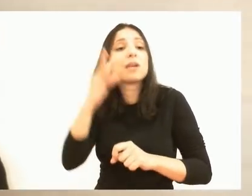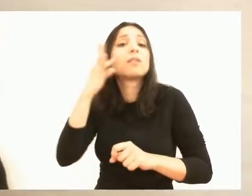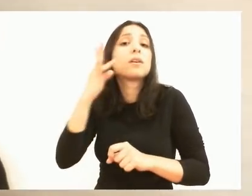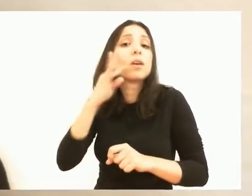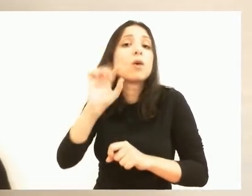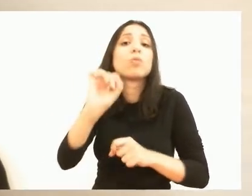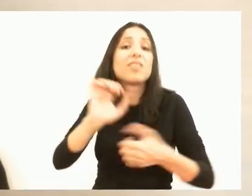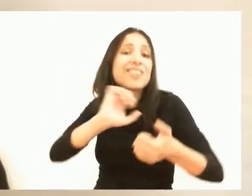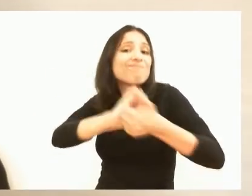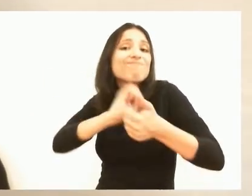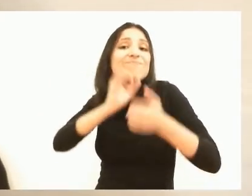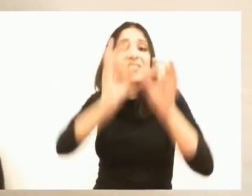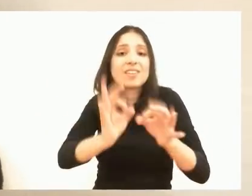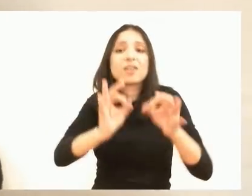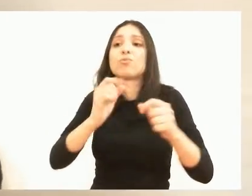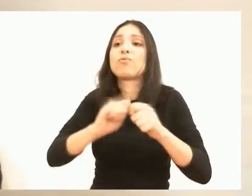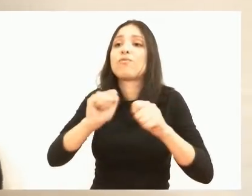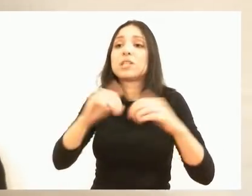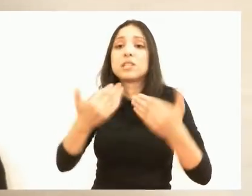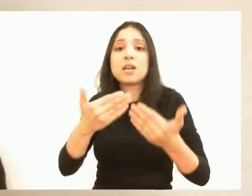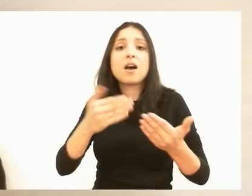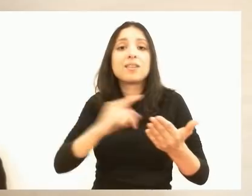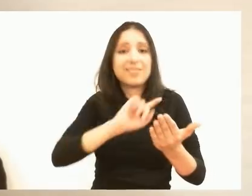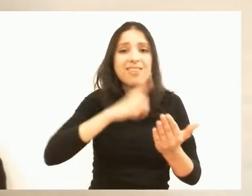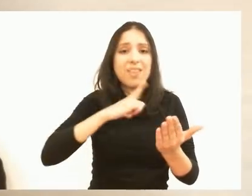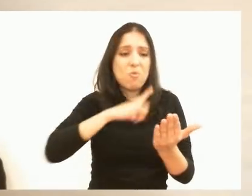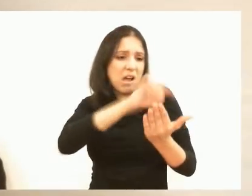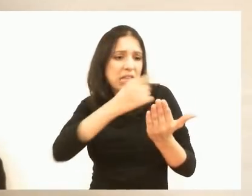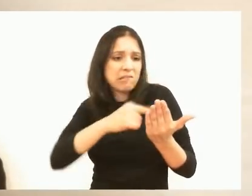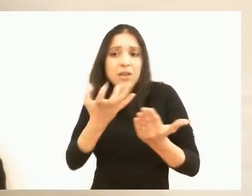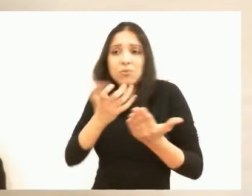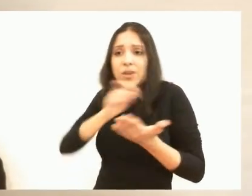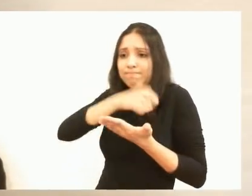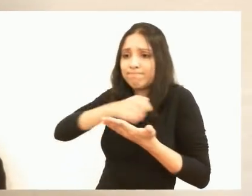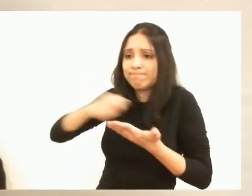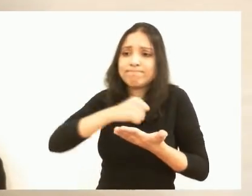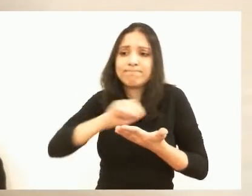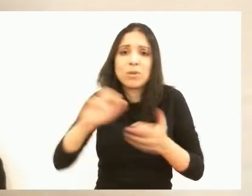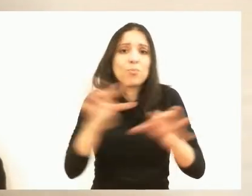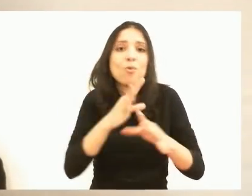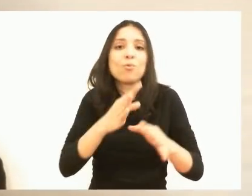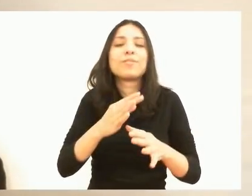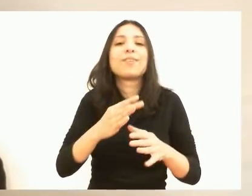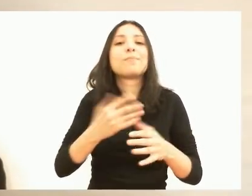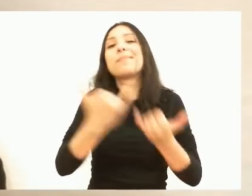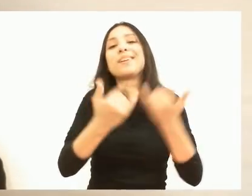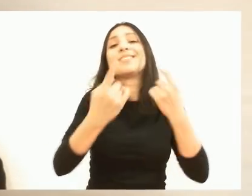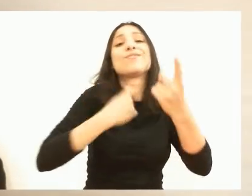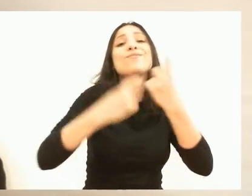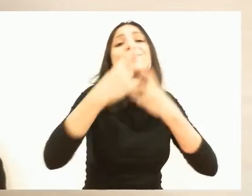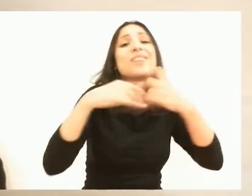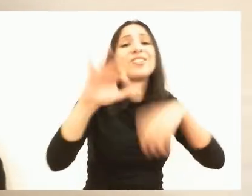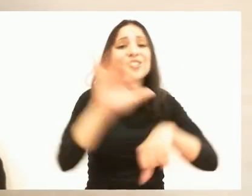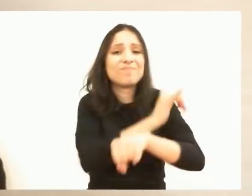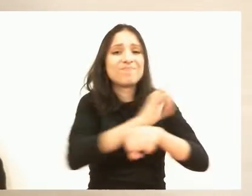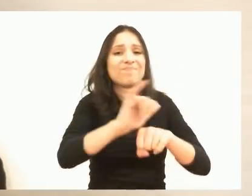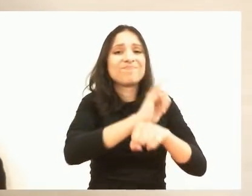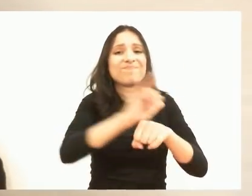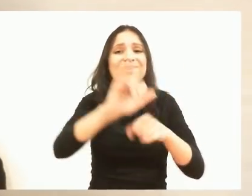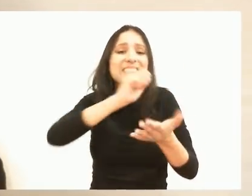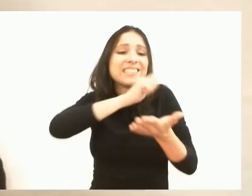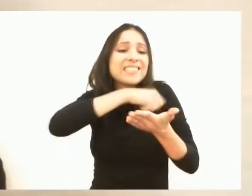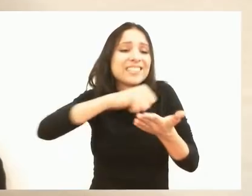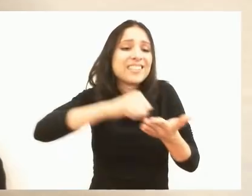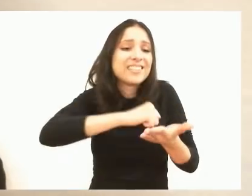adequado fazer e vem com caderno quer anotar e é isso essa sede ea primeira coisa que eu